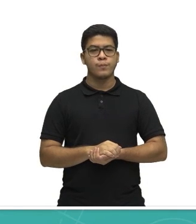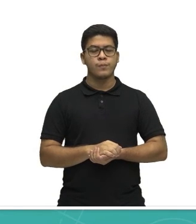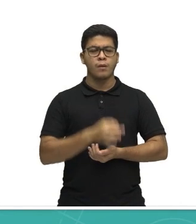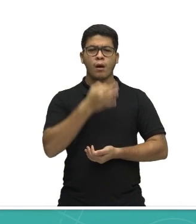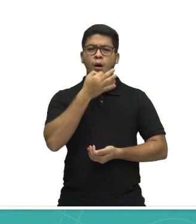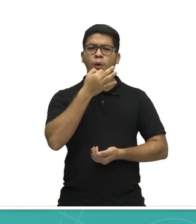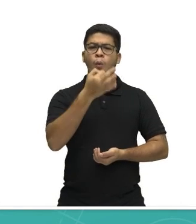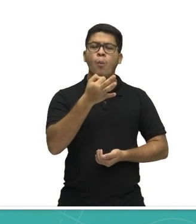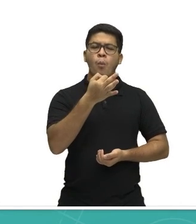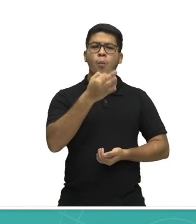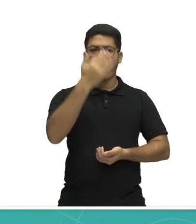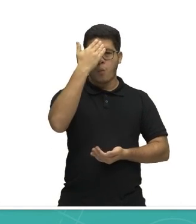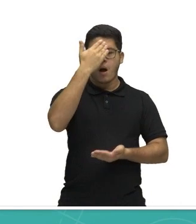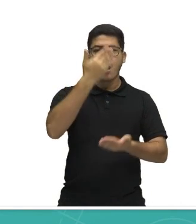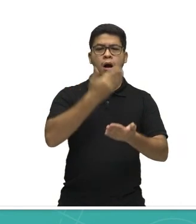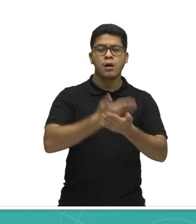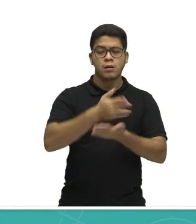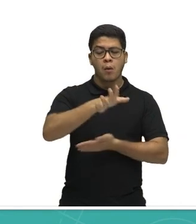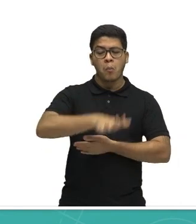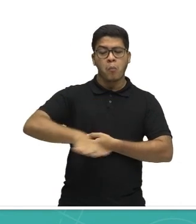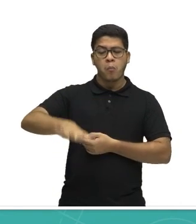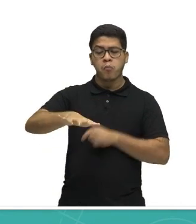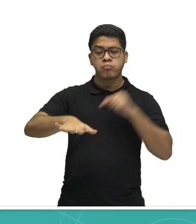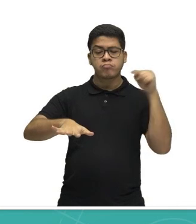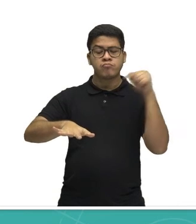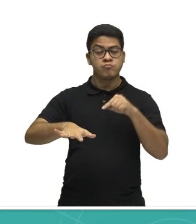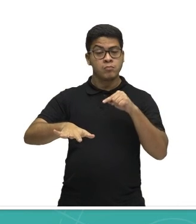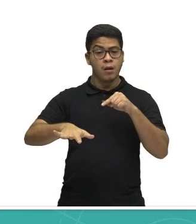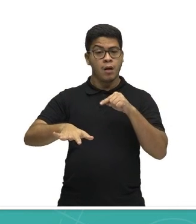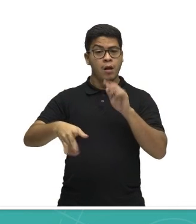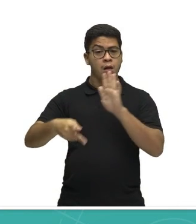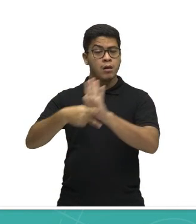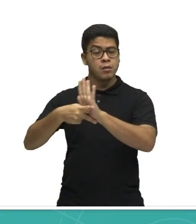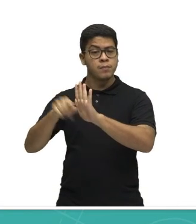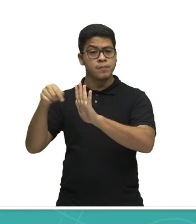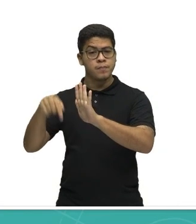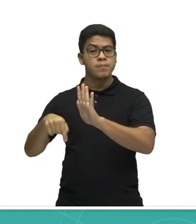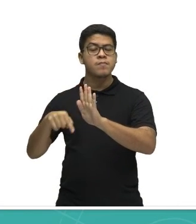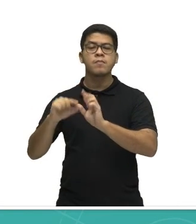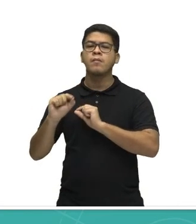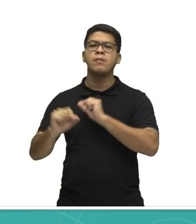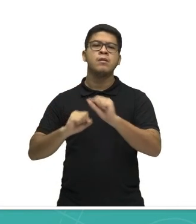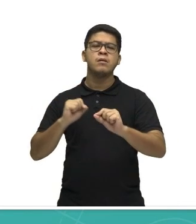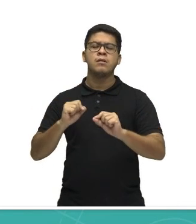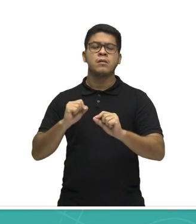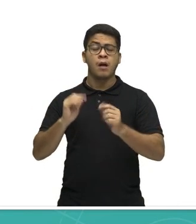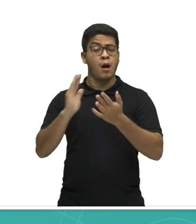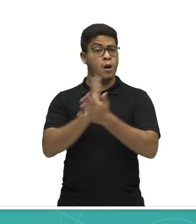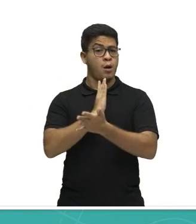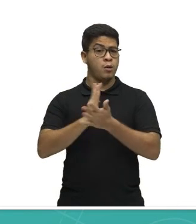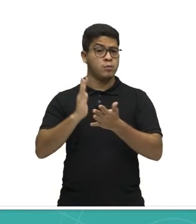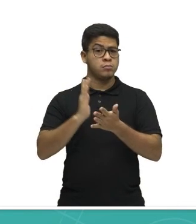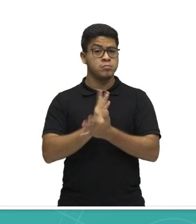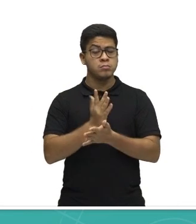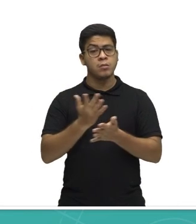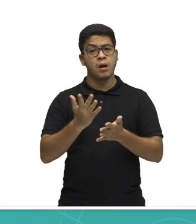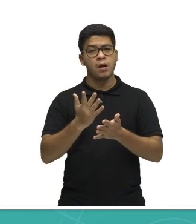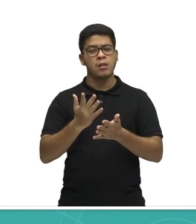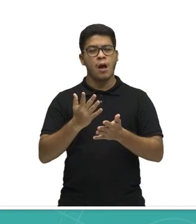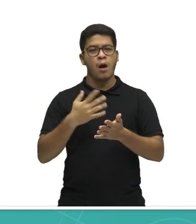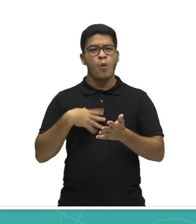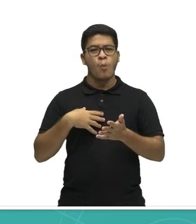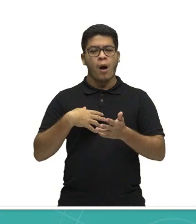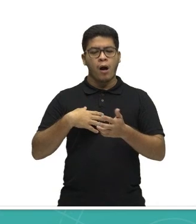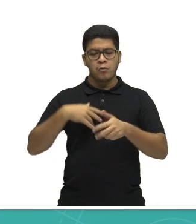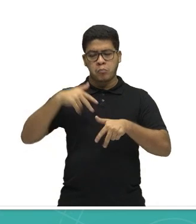sua comunidade. Então aí, cada um de vocês tem uma crença popular. Alguns não gostam de passar por debaixo da escada,